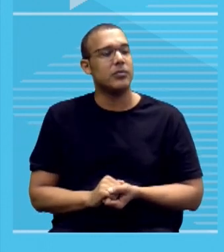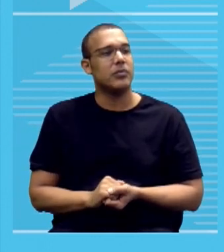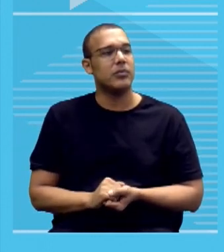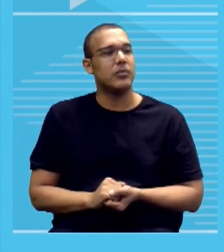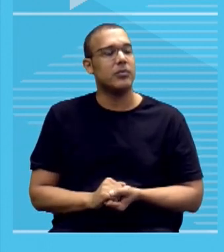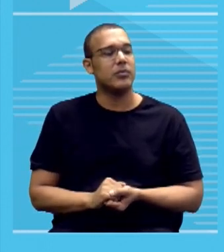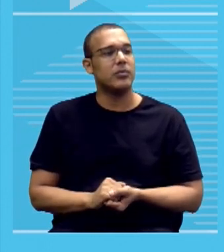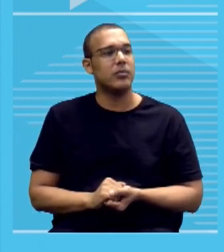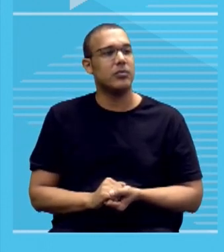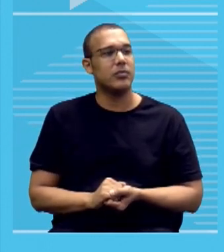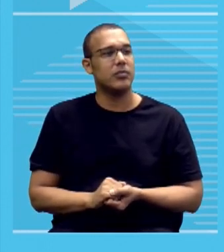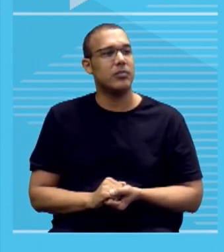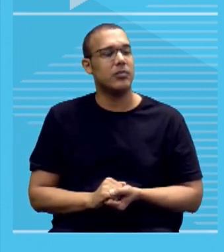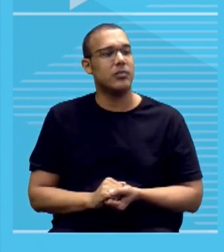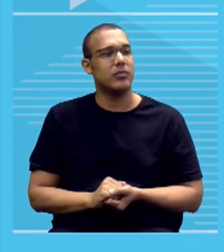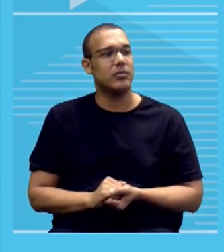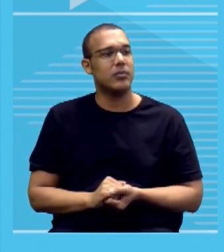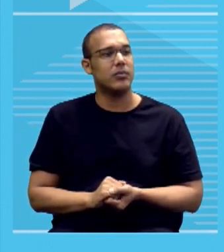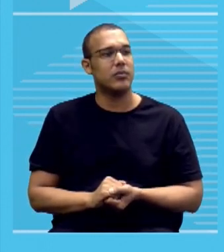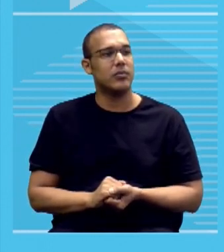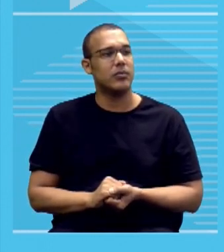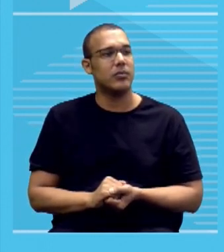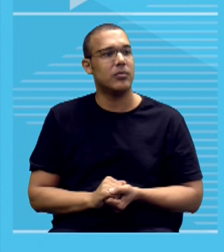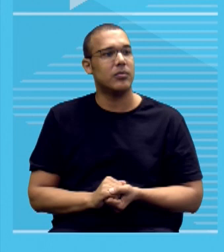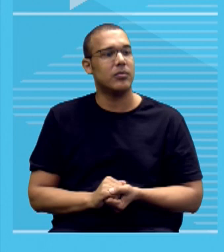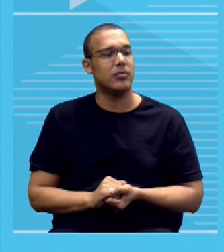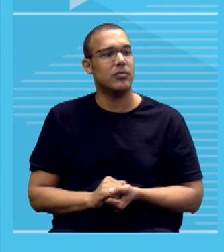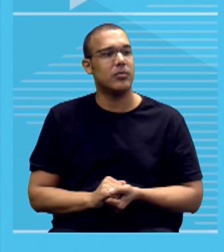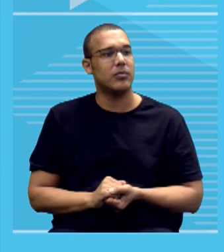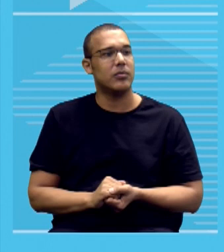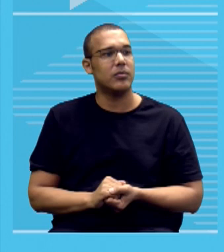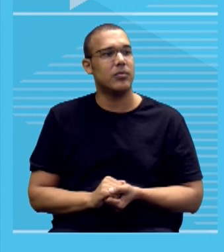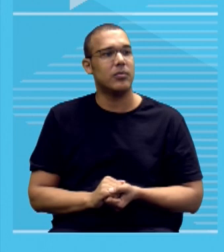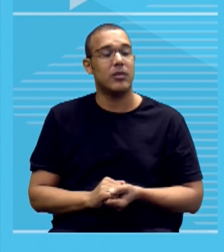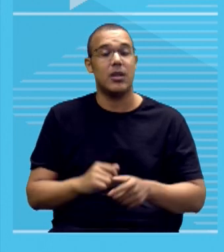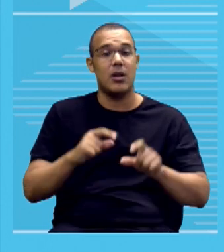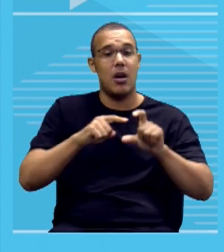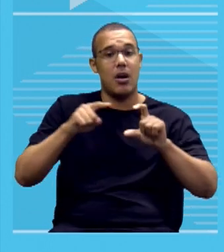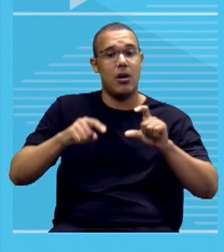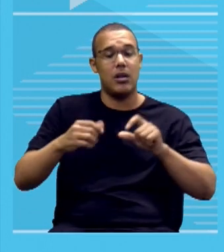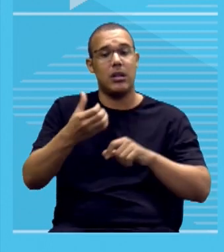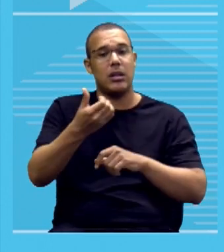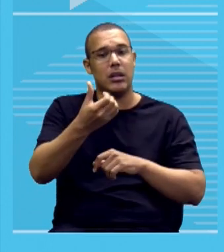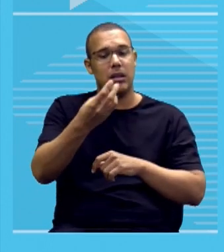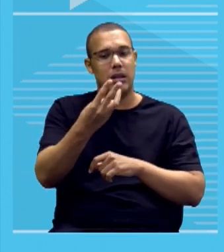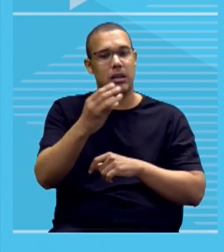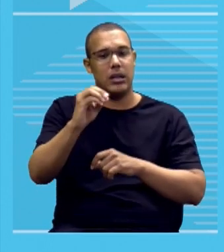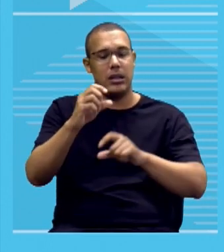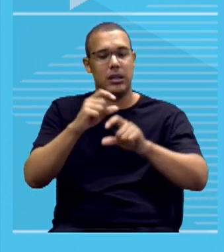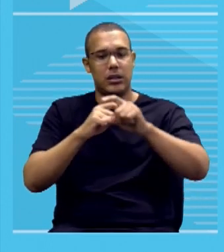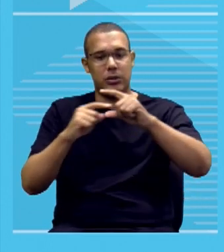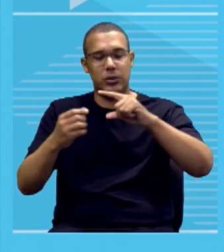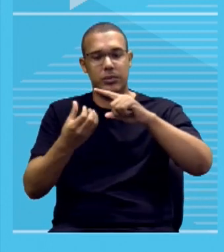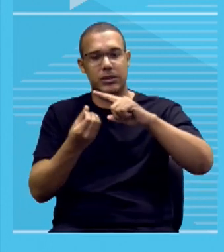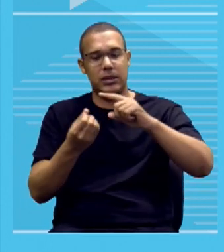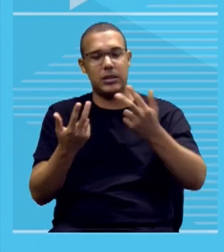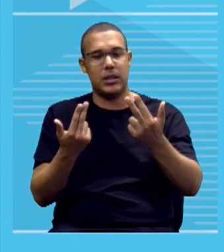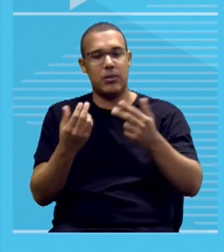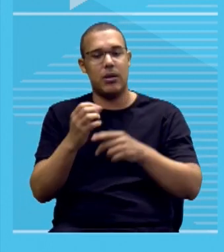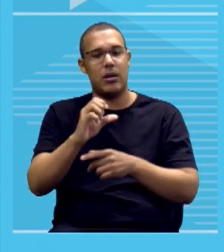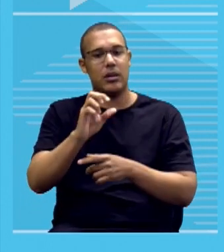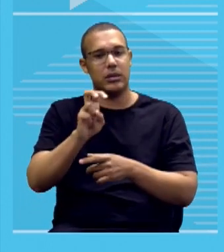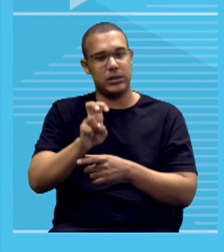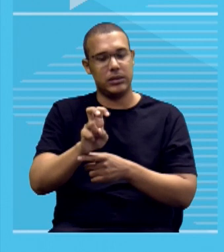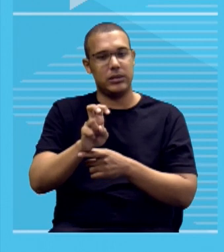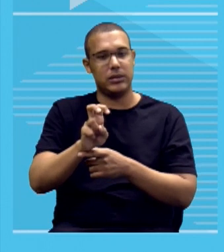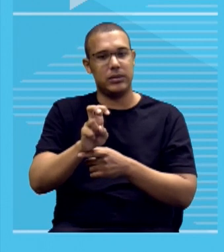vale 30, a corrente vale I, a DDP vale 6. Então, a minha corrente seria 30 sobre 6, que daria 5 amperes. Aí eu pego o valor